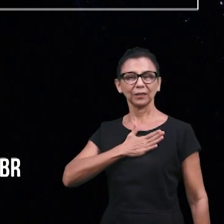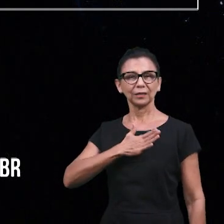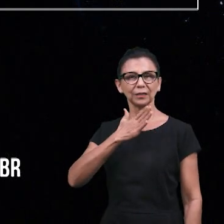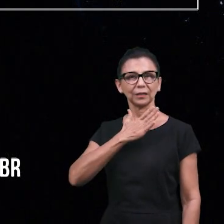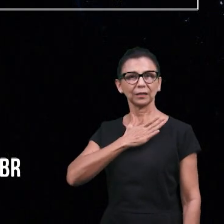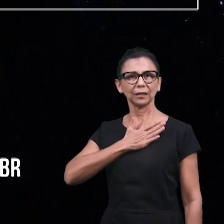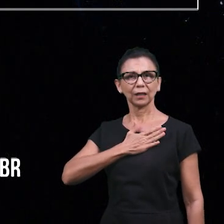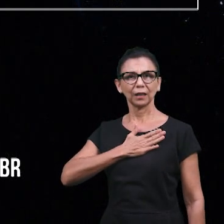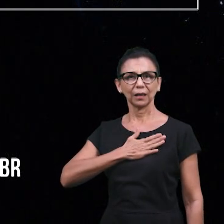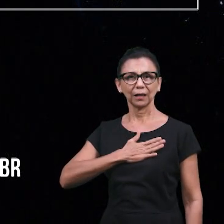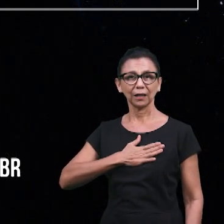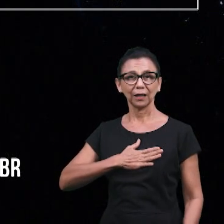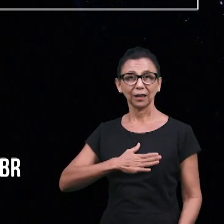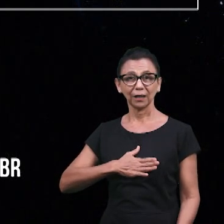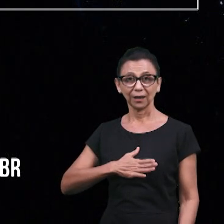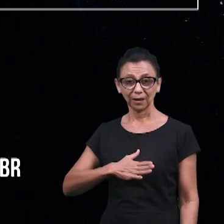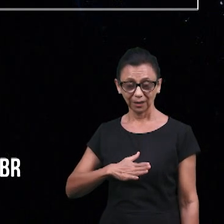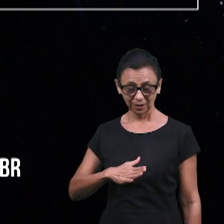conforta e